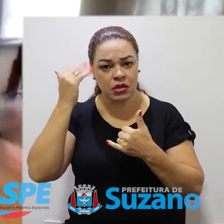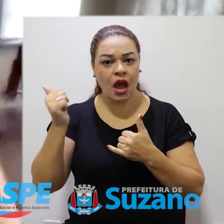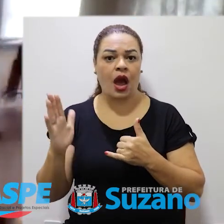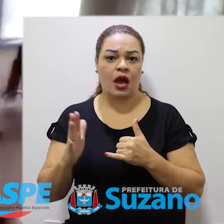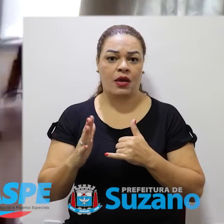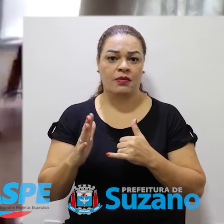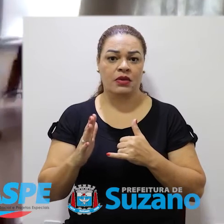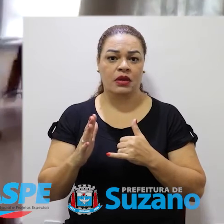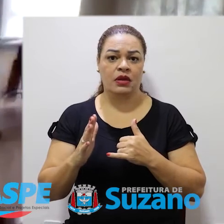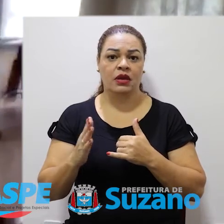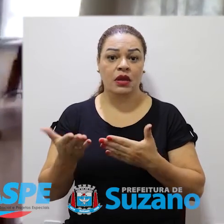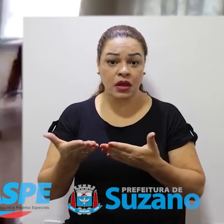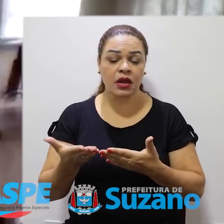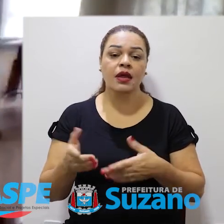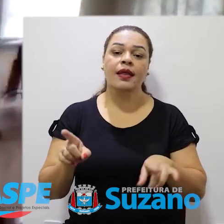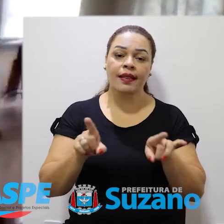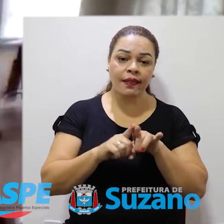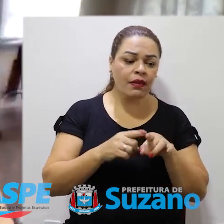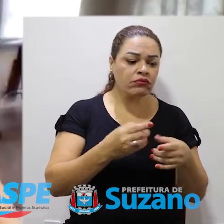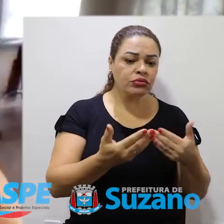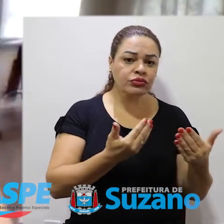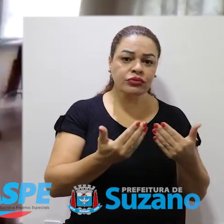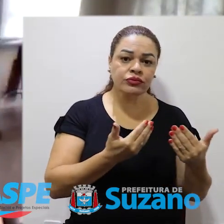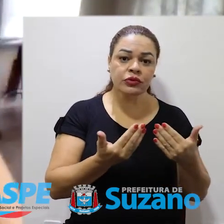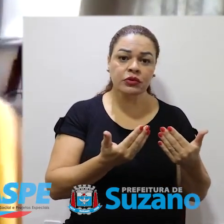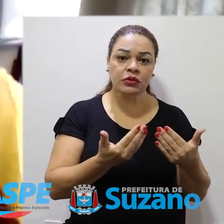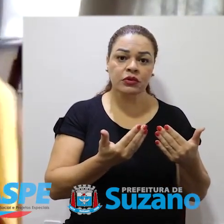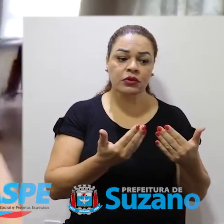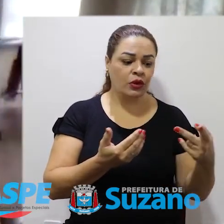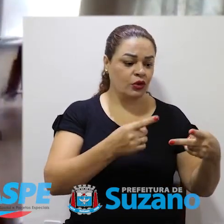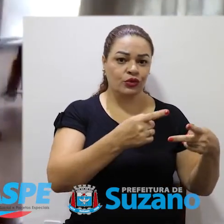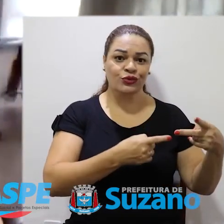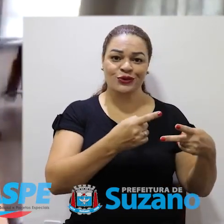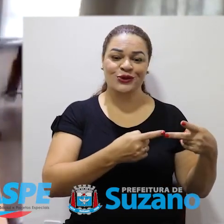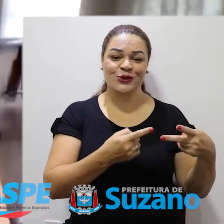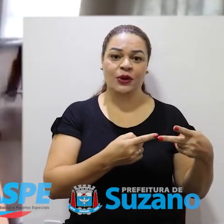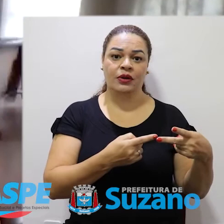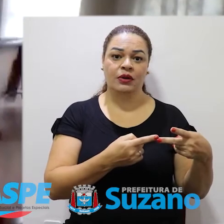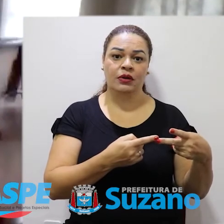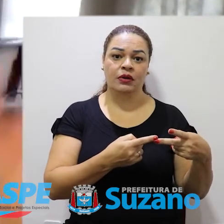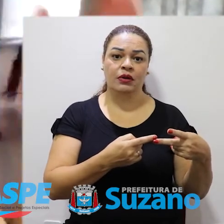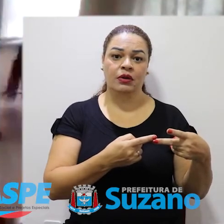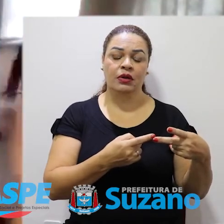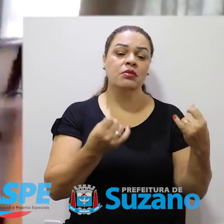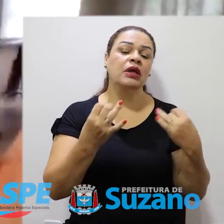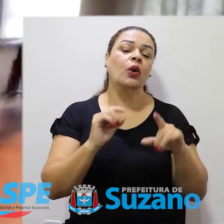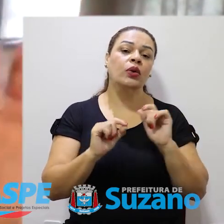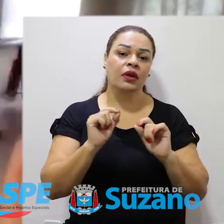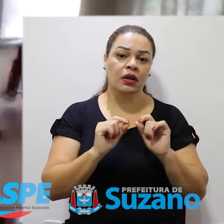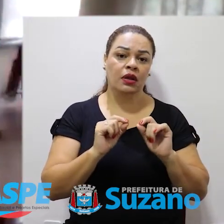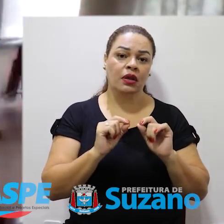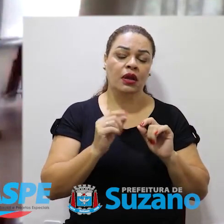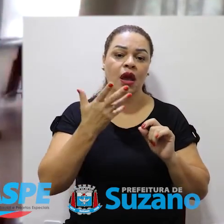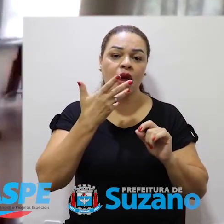conseguiu arrumar um meio de comunicar com a colega que não usava a língua de sinais. Veja, o que eu quero dizer com isso? Que crianças surdas e